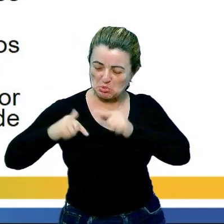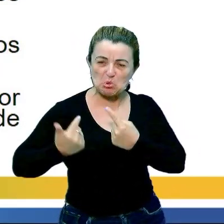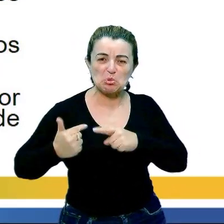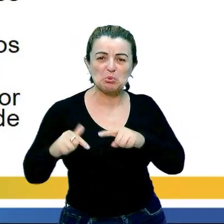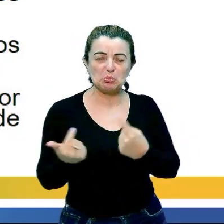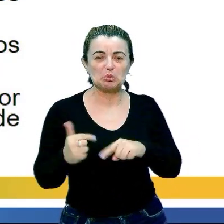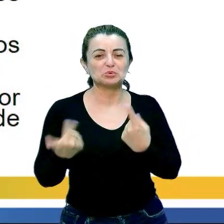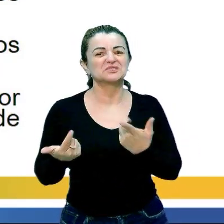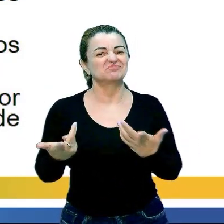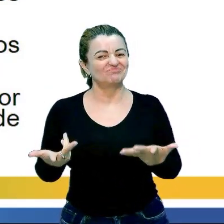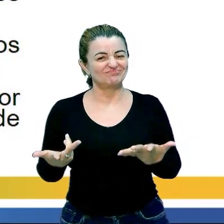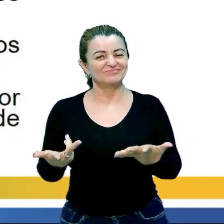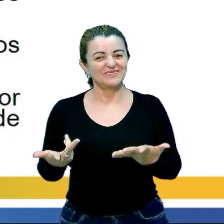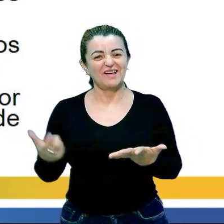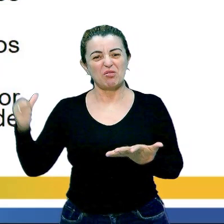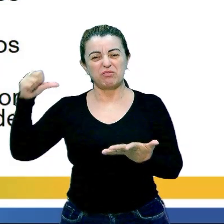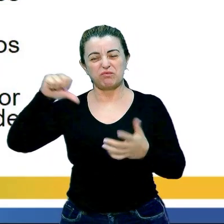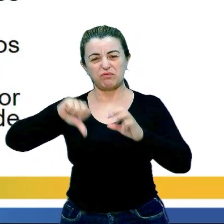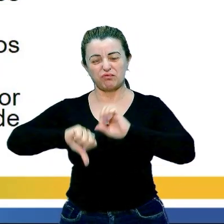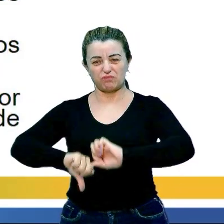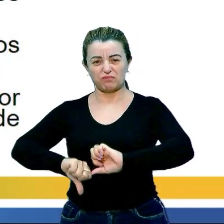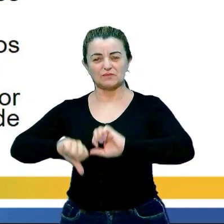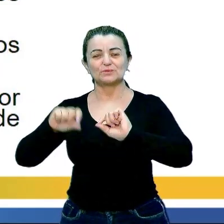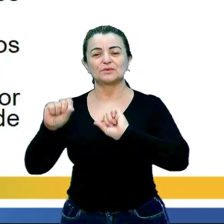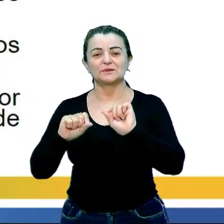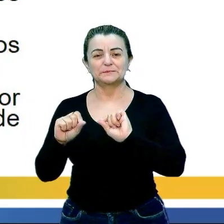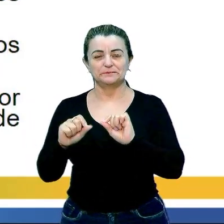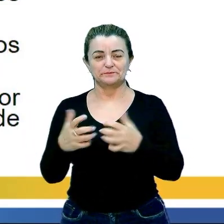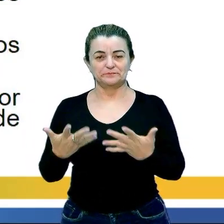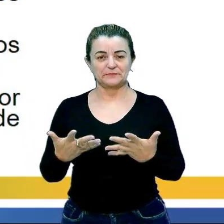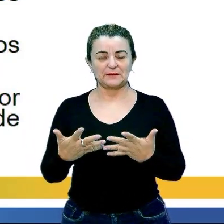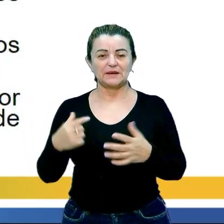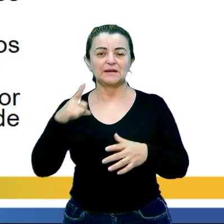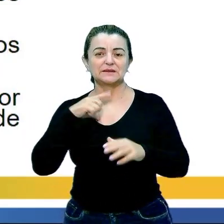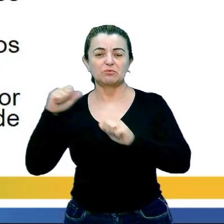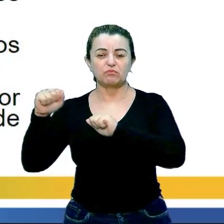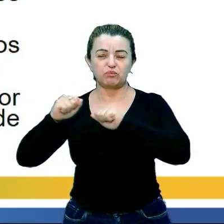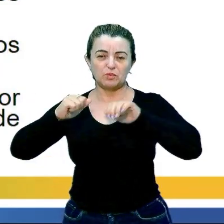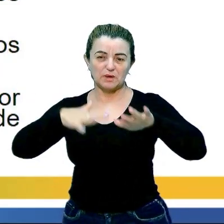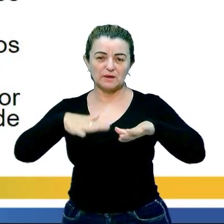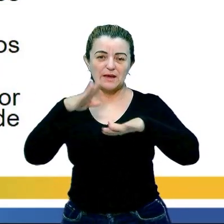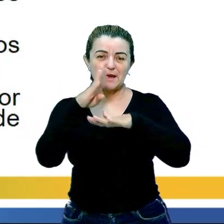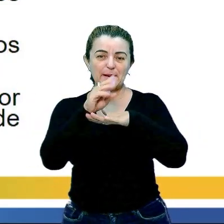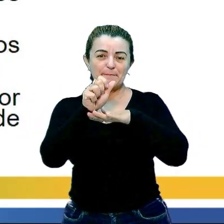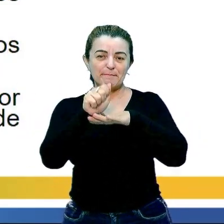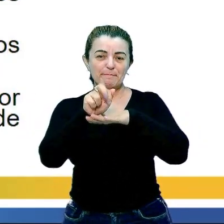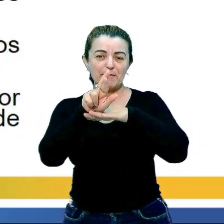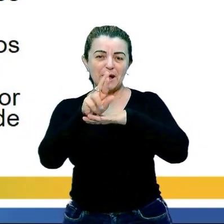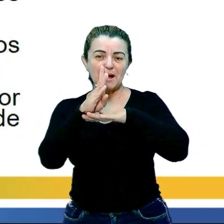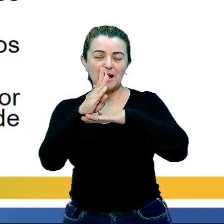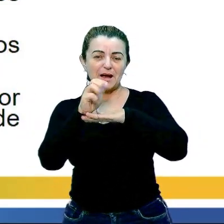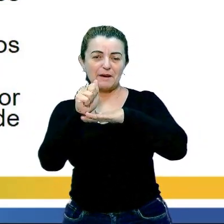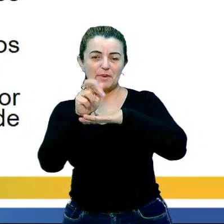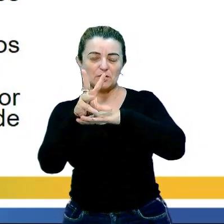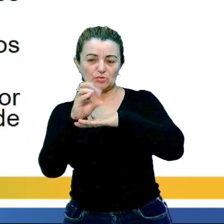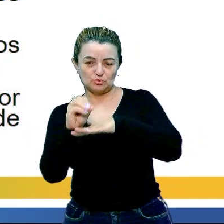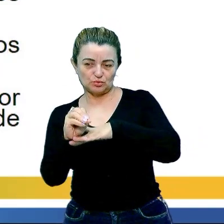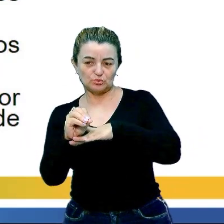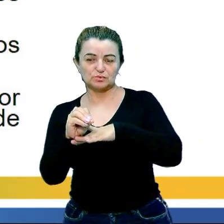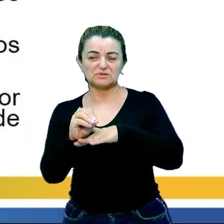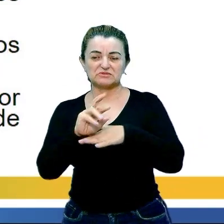dos responsáveis por o fim do Império Romano. As invasões bárbaras que eu falei para vocês, né? Os